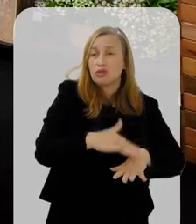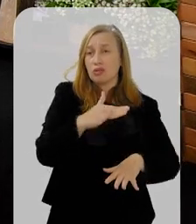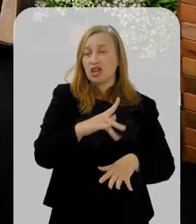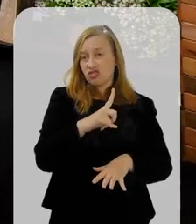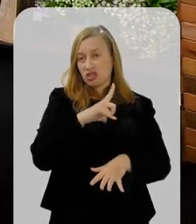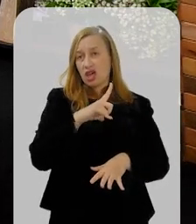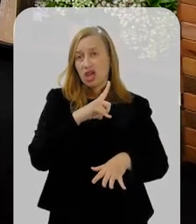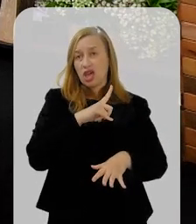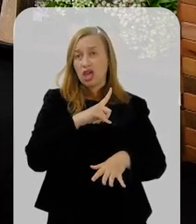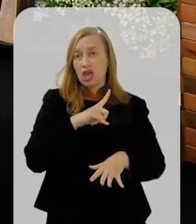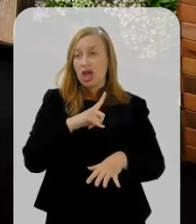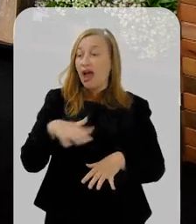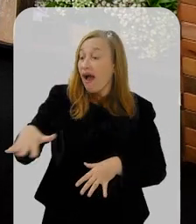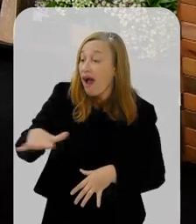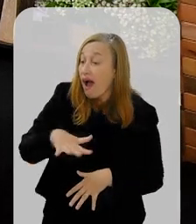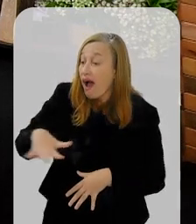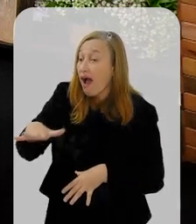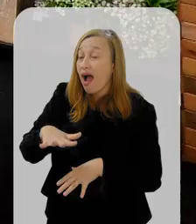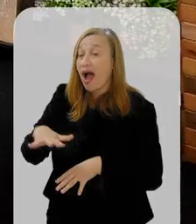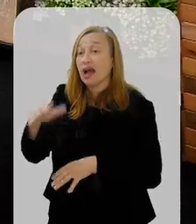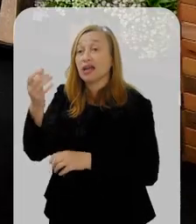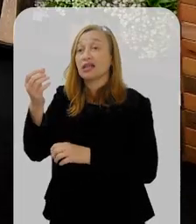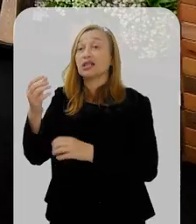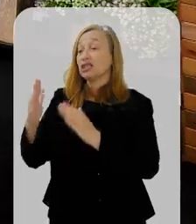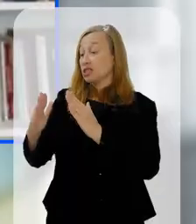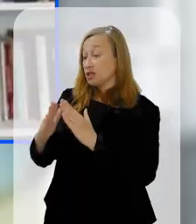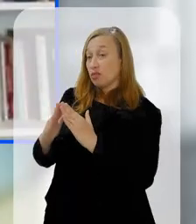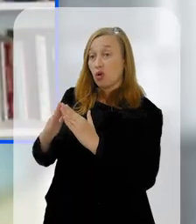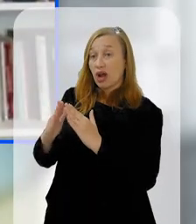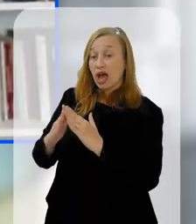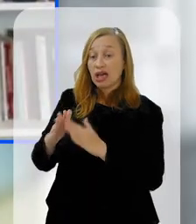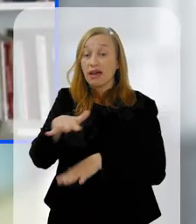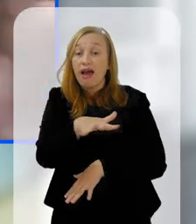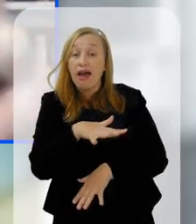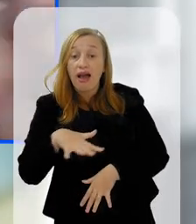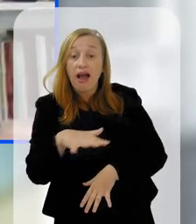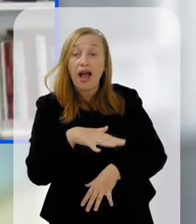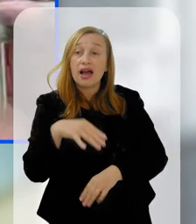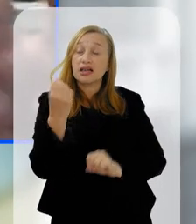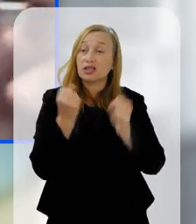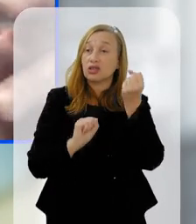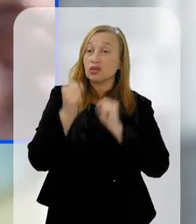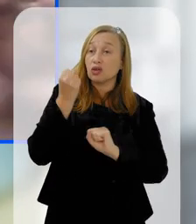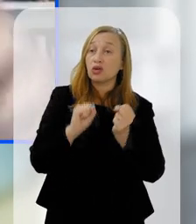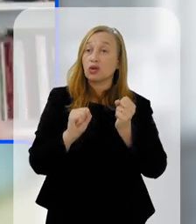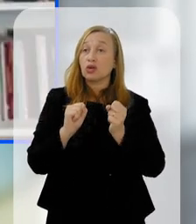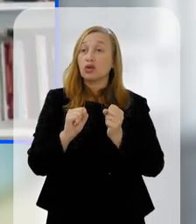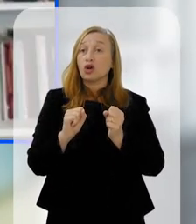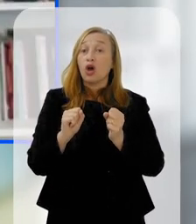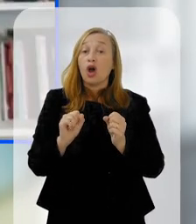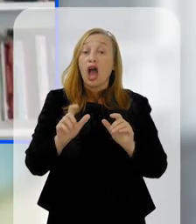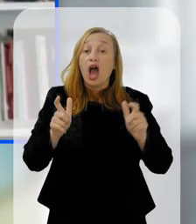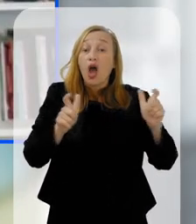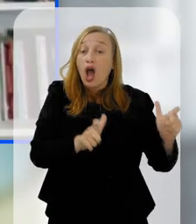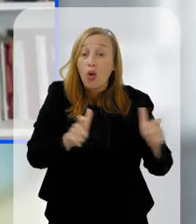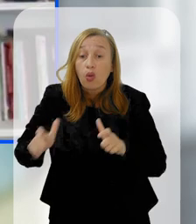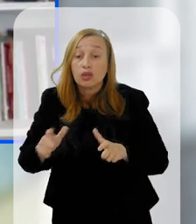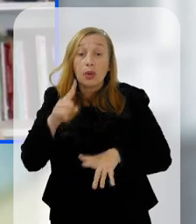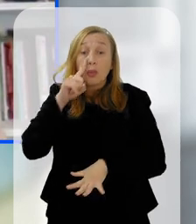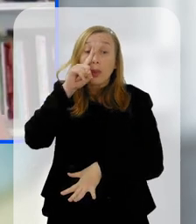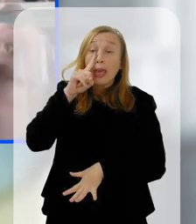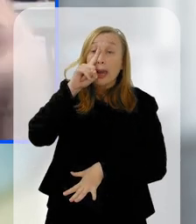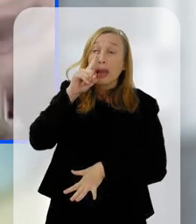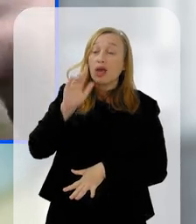locação de infraestruturas industriais ou de infraestruturas residenciais, onde é que essas coisas estão operando e onde é que estão os